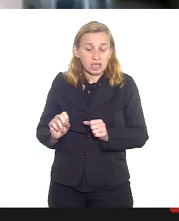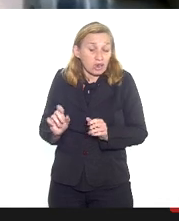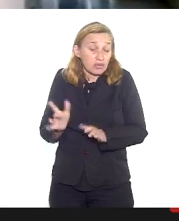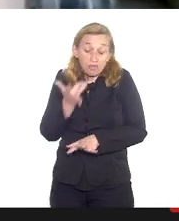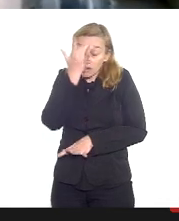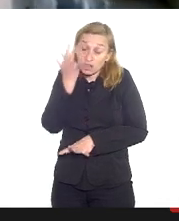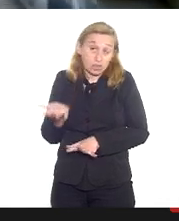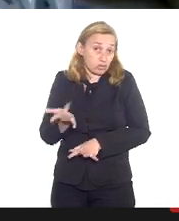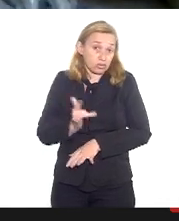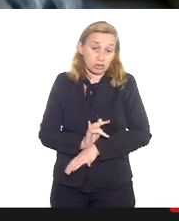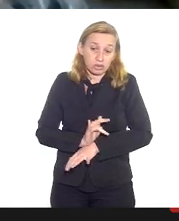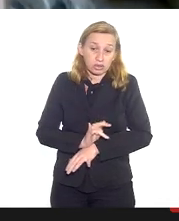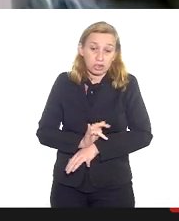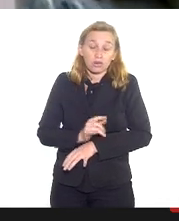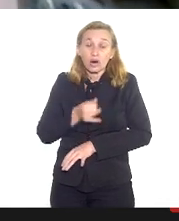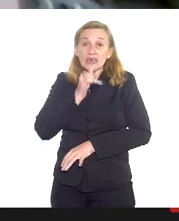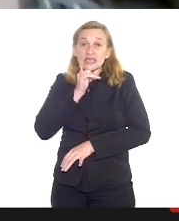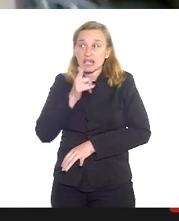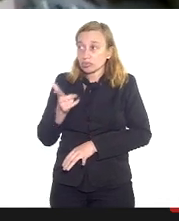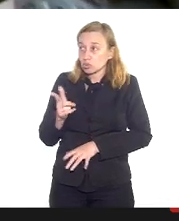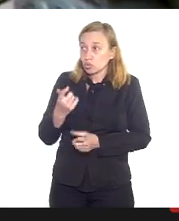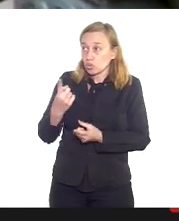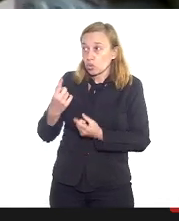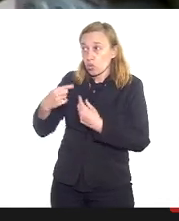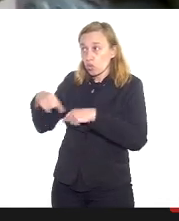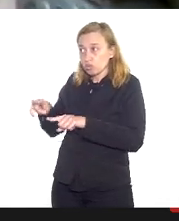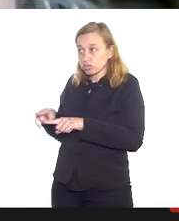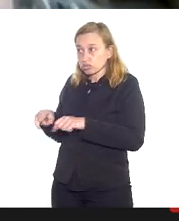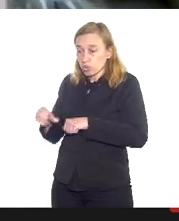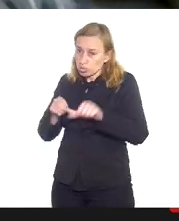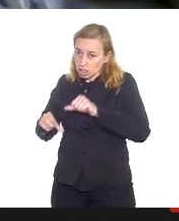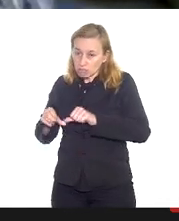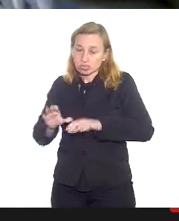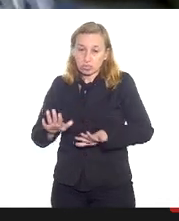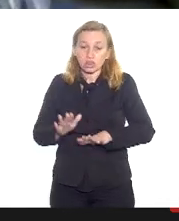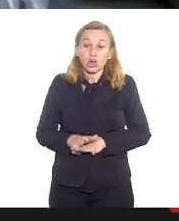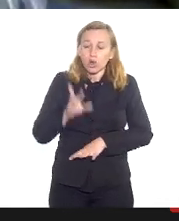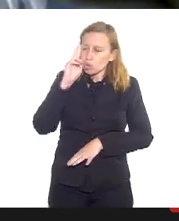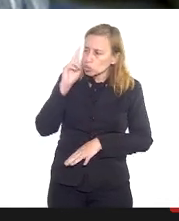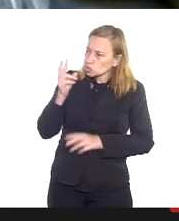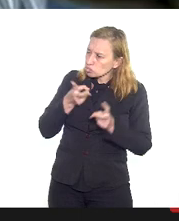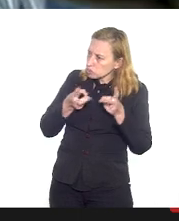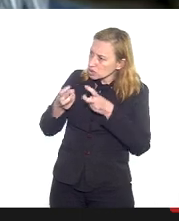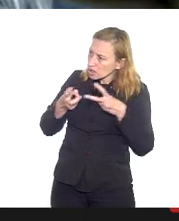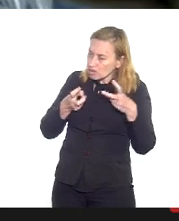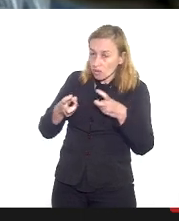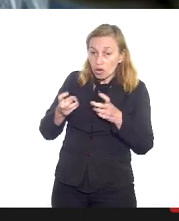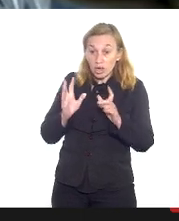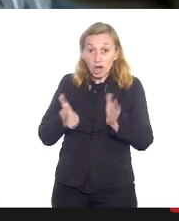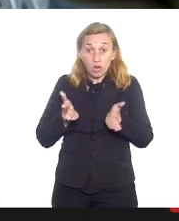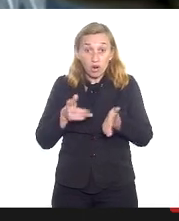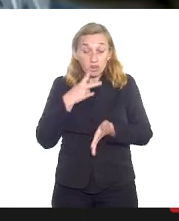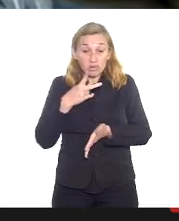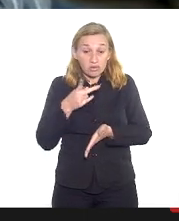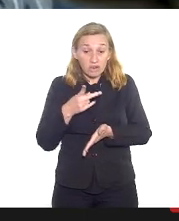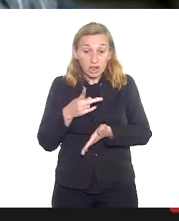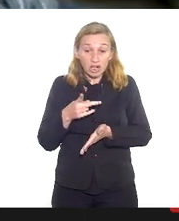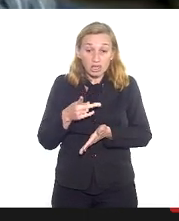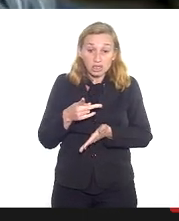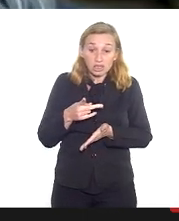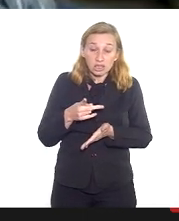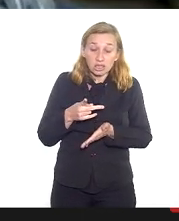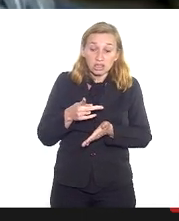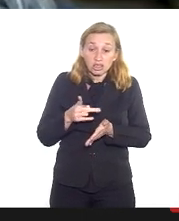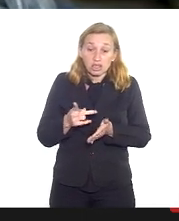facilidade. Eu vou dar um exemplo contrário. Os senhores repararam que agora não se fala em grandes fraudes